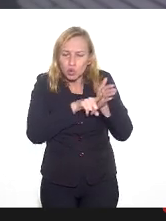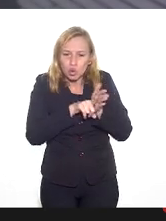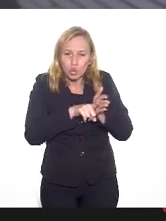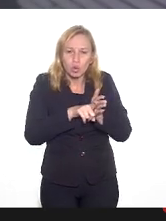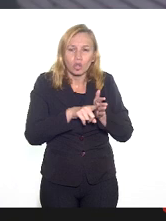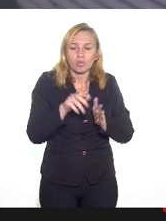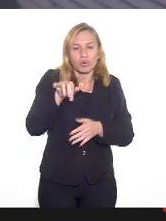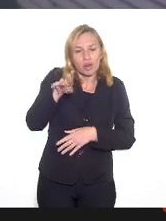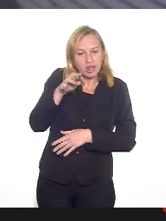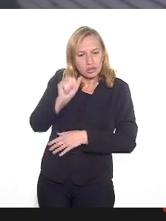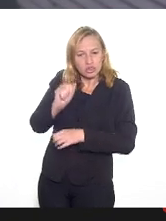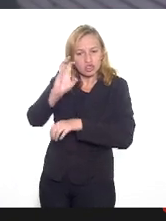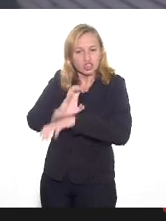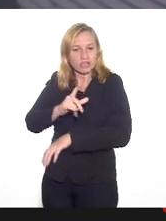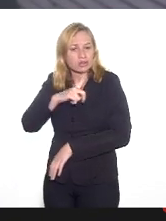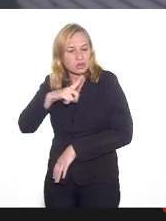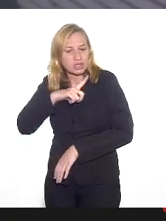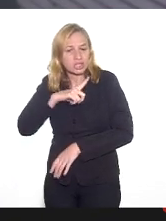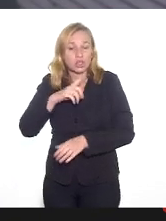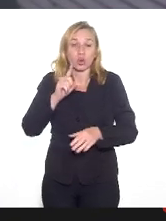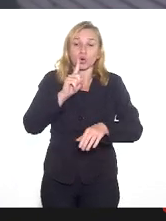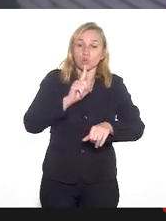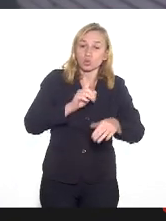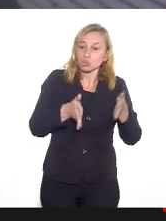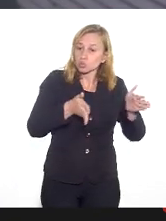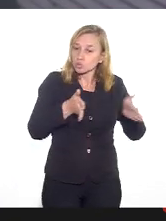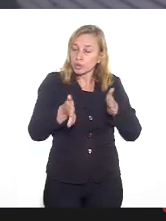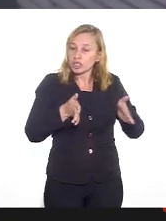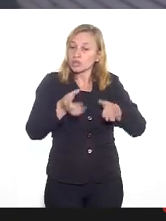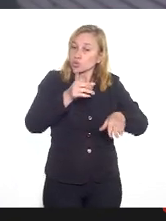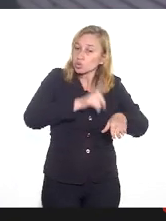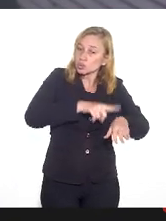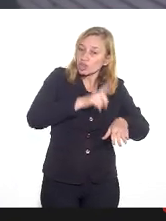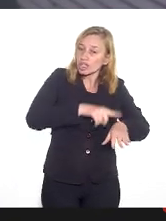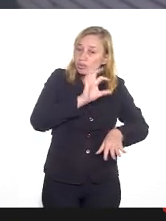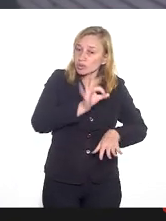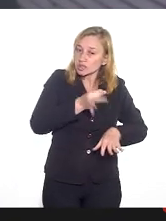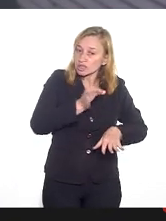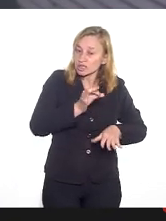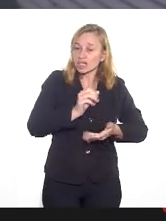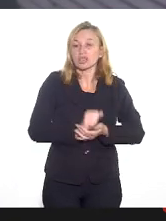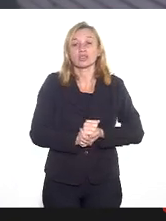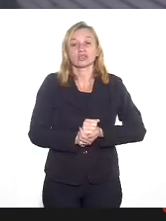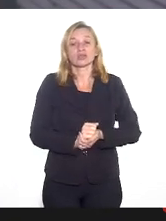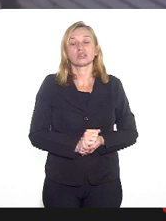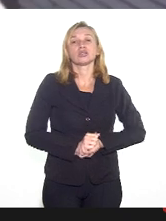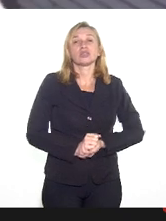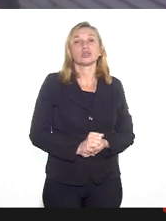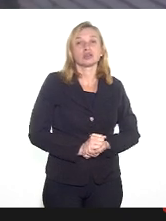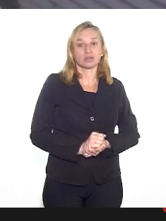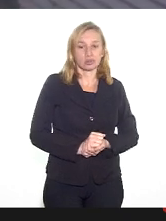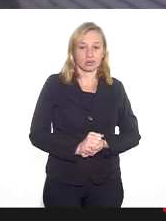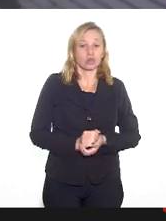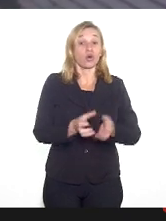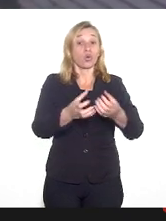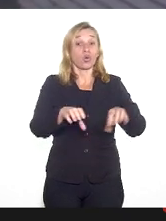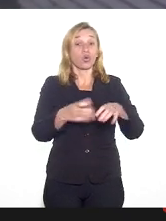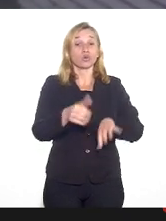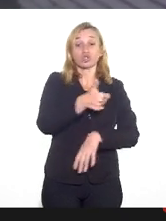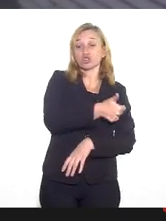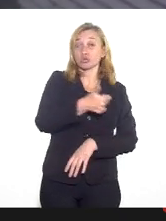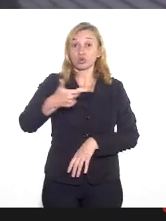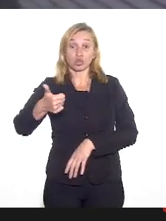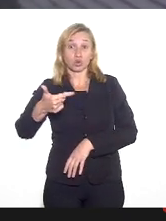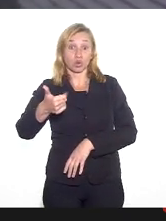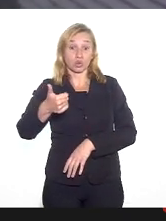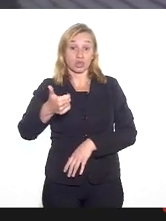Estado tem em relação aos prazos, à suspensão e às validades dos concursos, o concurso de 2012, que